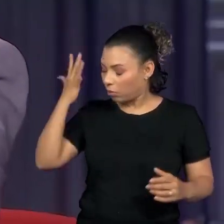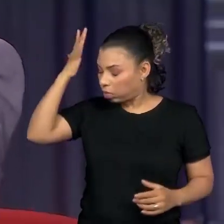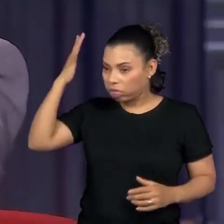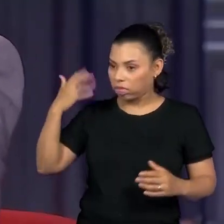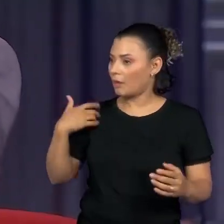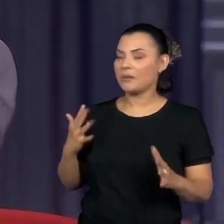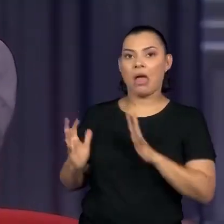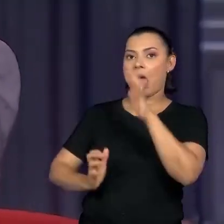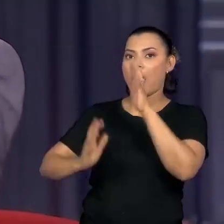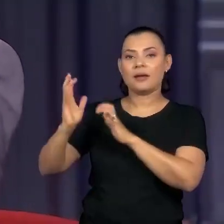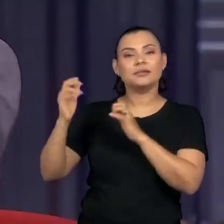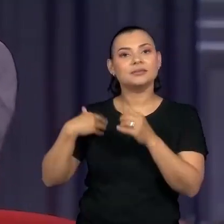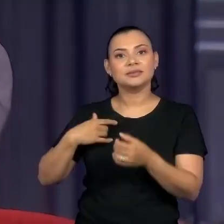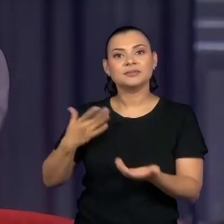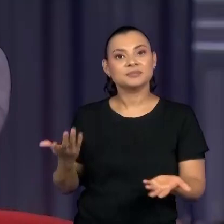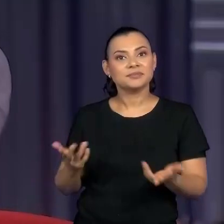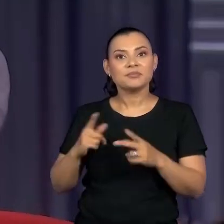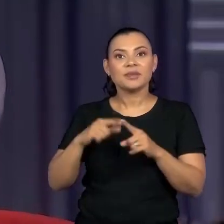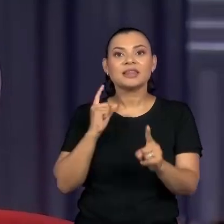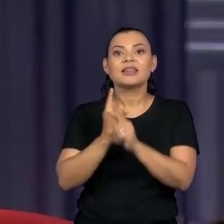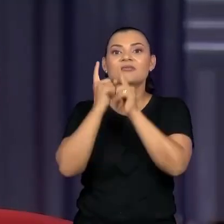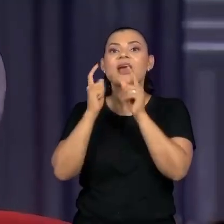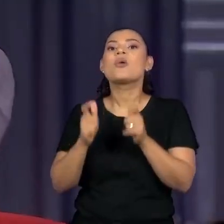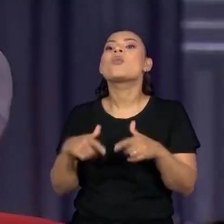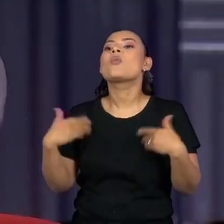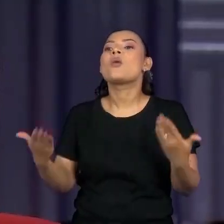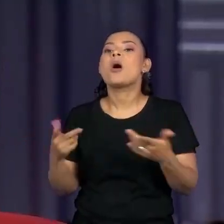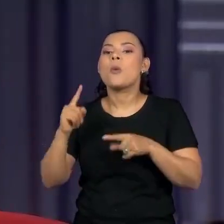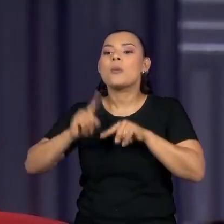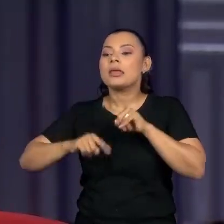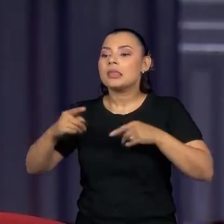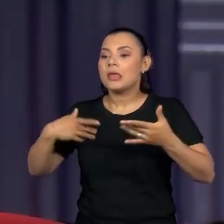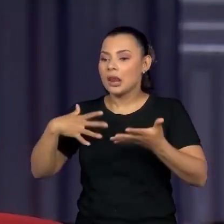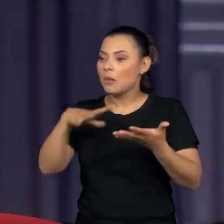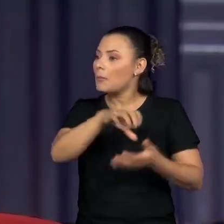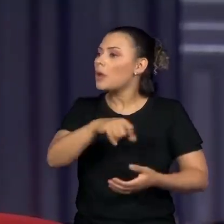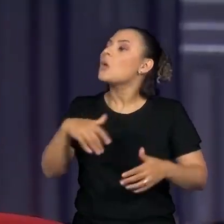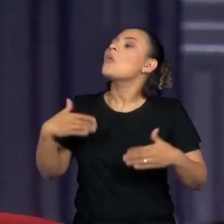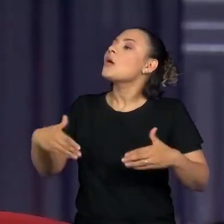telepata suficiente para adivinhar qual é o objeto que ela quer que você pegue dentro de um